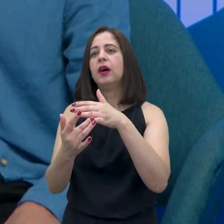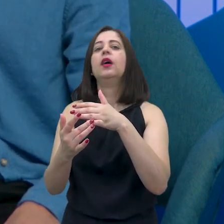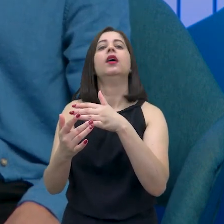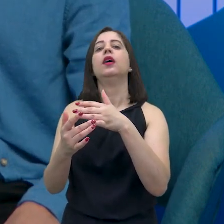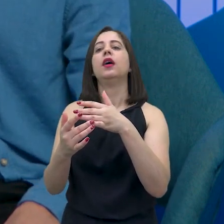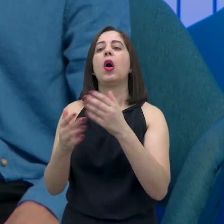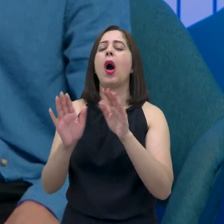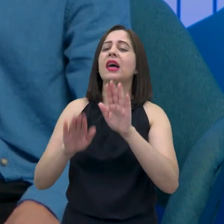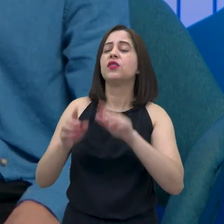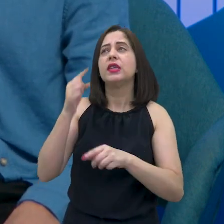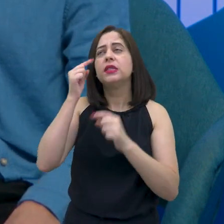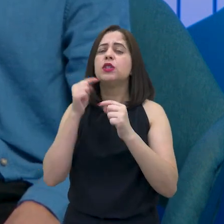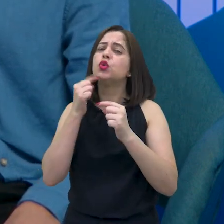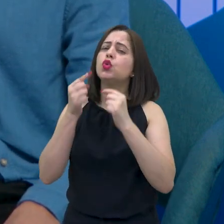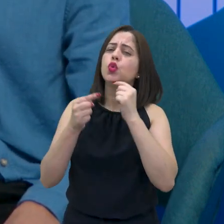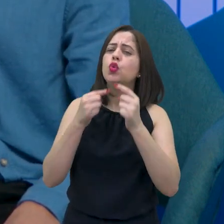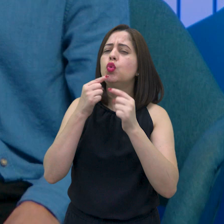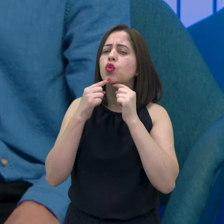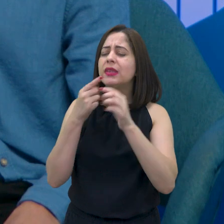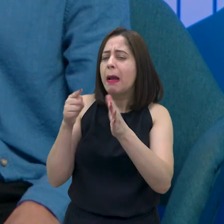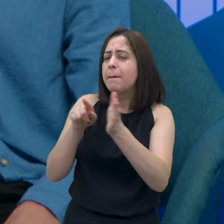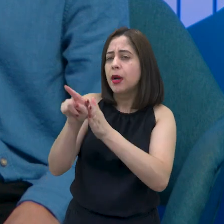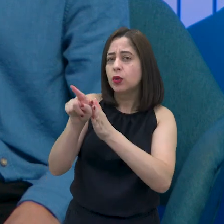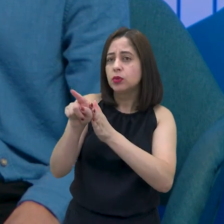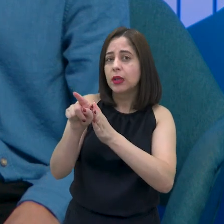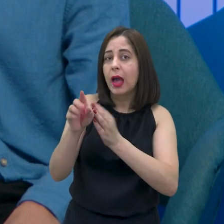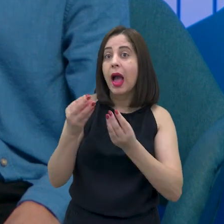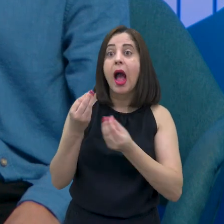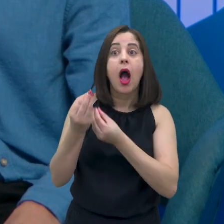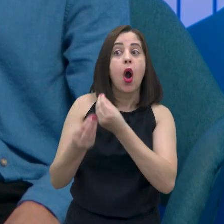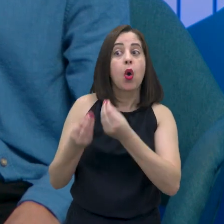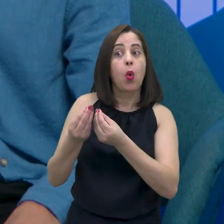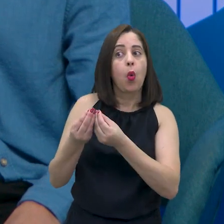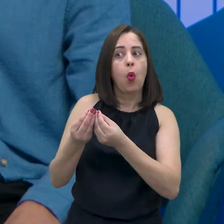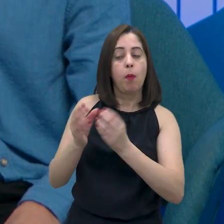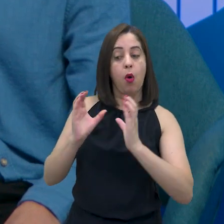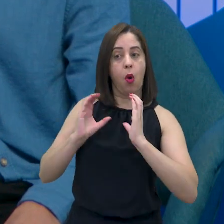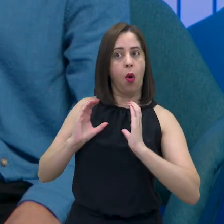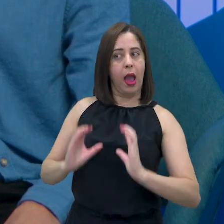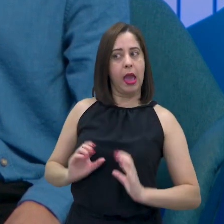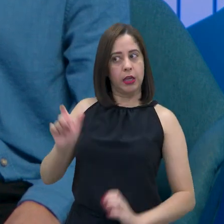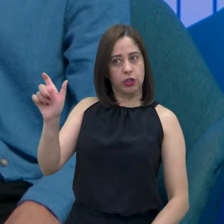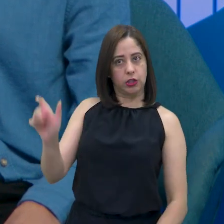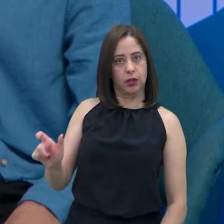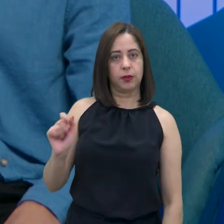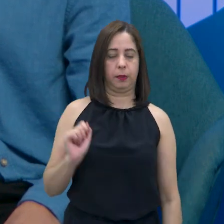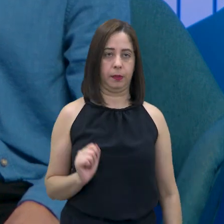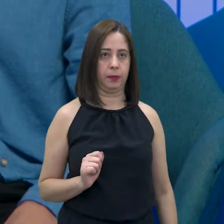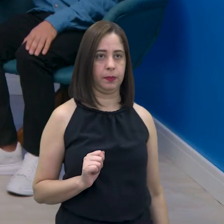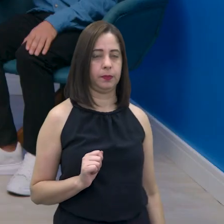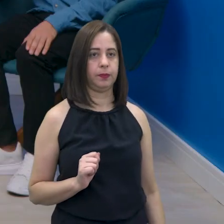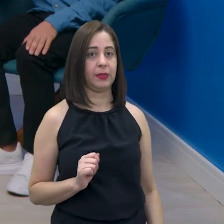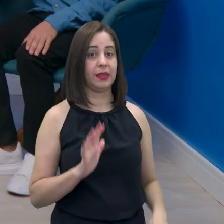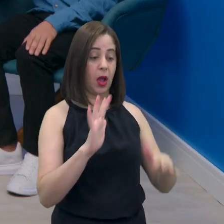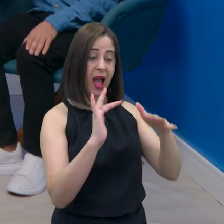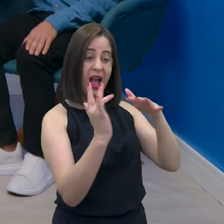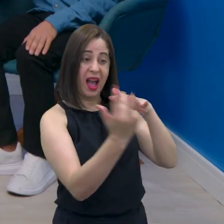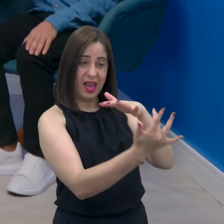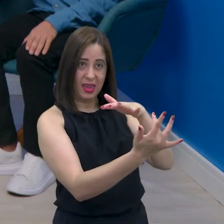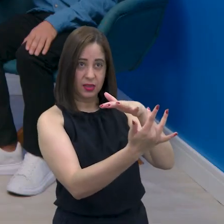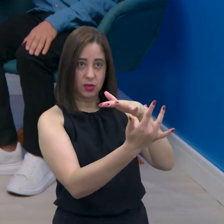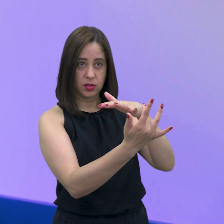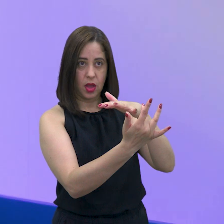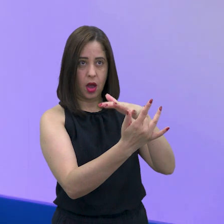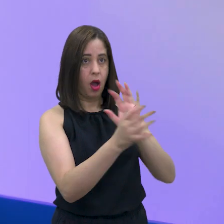cobrança, ou às vezes para uma pergunta, uma dúvida, que postura o eleitor pode ter, deve ter em relação à rede social? As redes